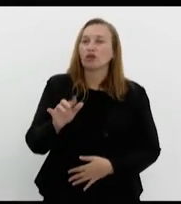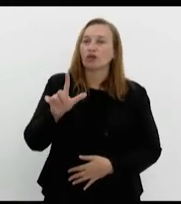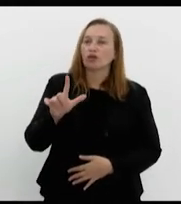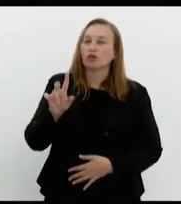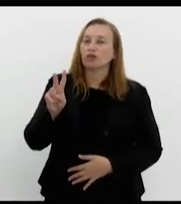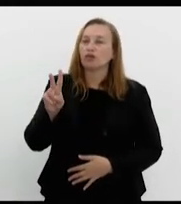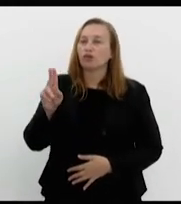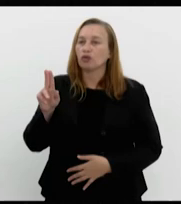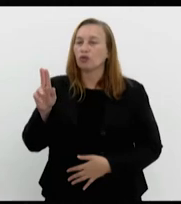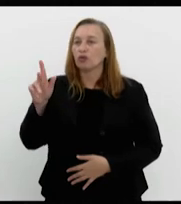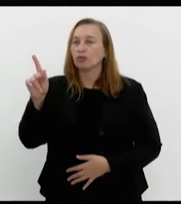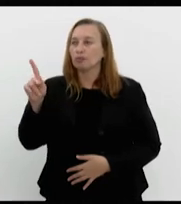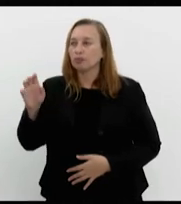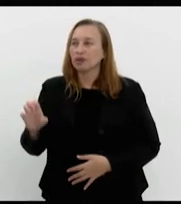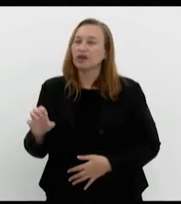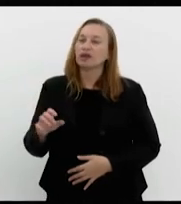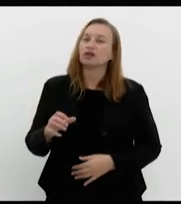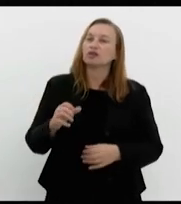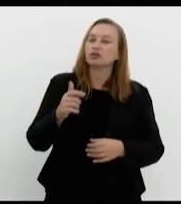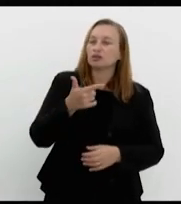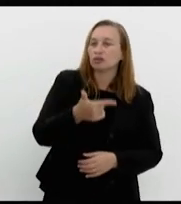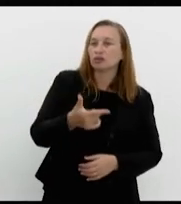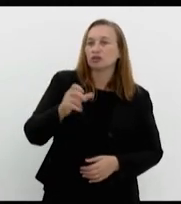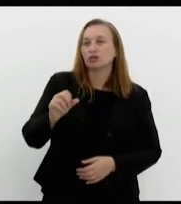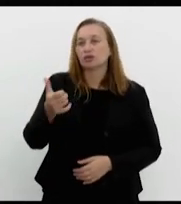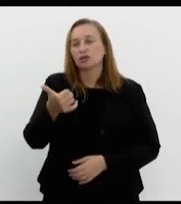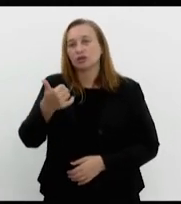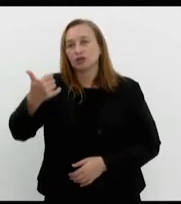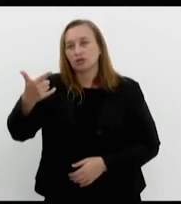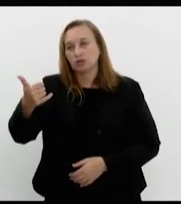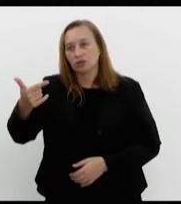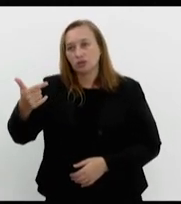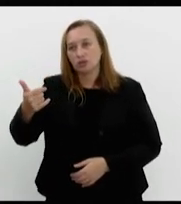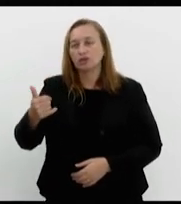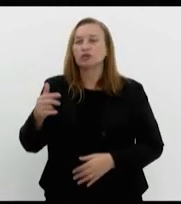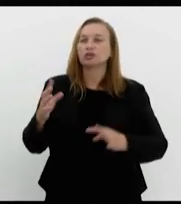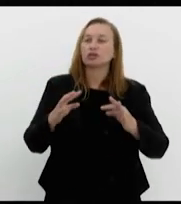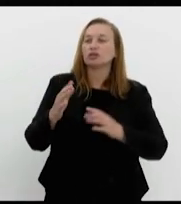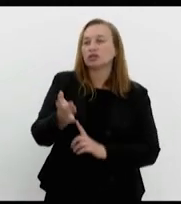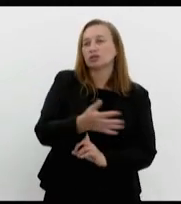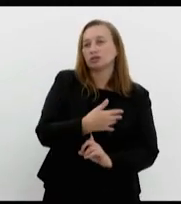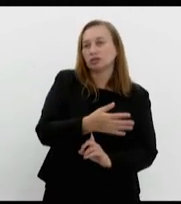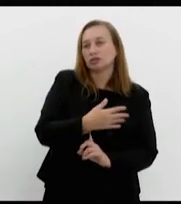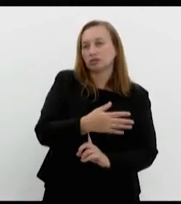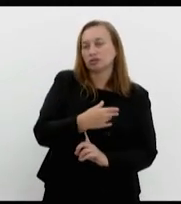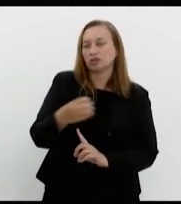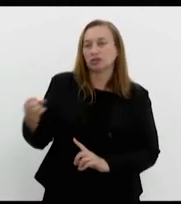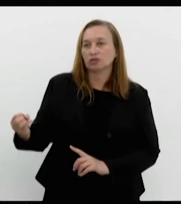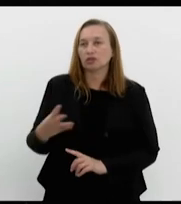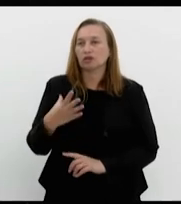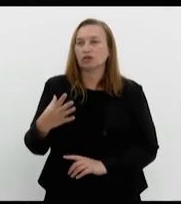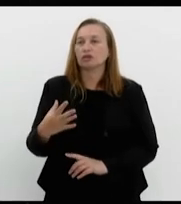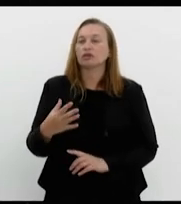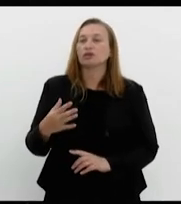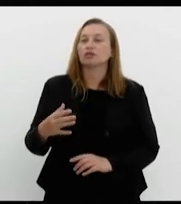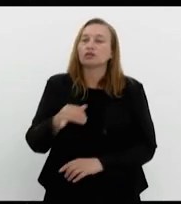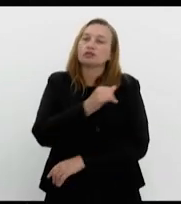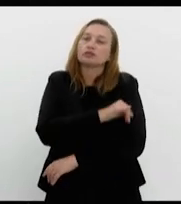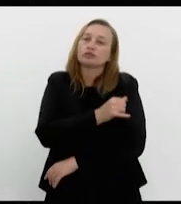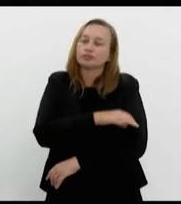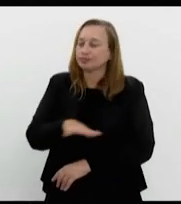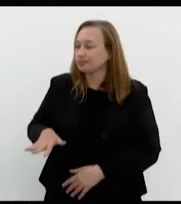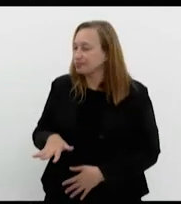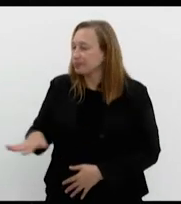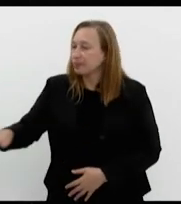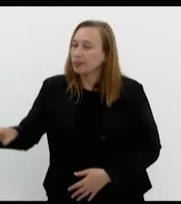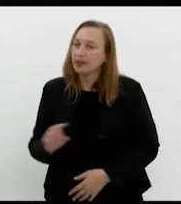desde 2012 inova com tecnologia social nas favelas do Rio de Janeiro e reúne milhares de pessoas em torno